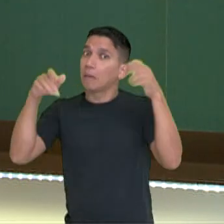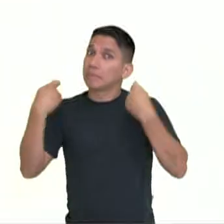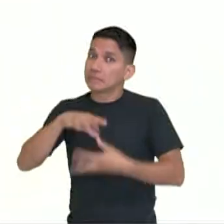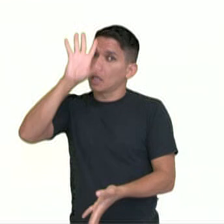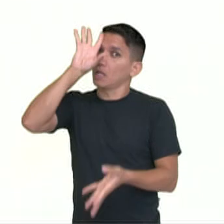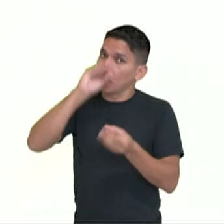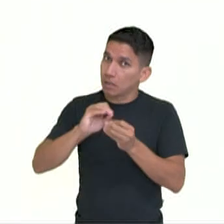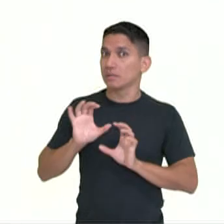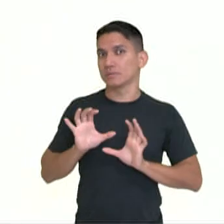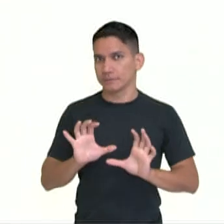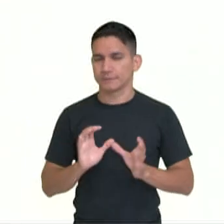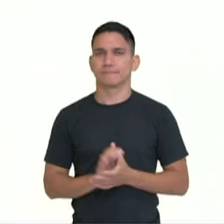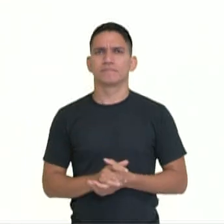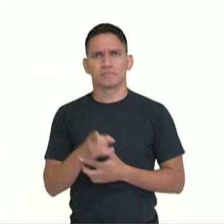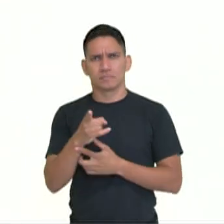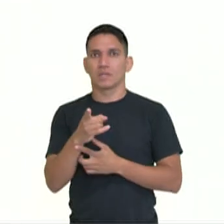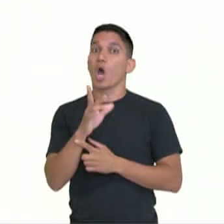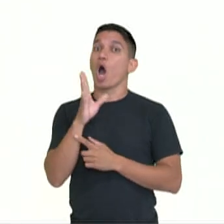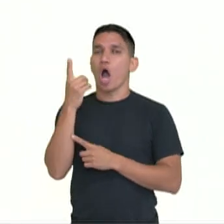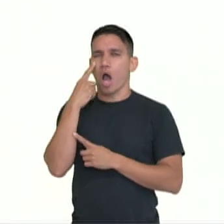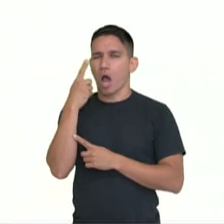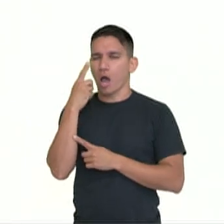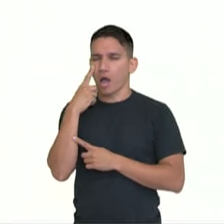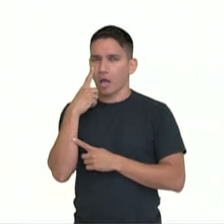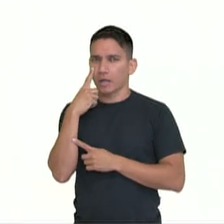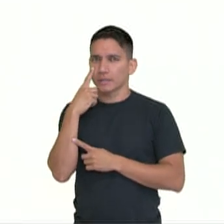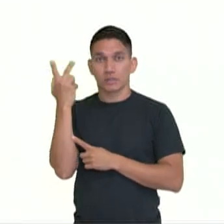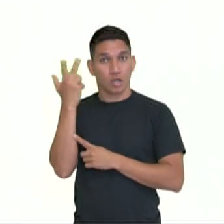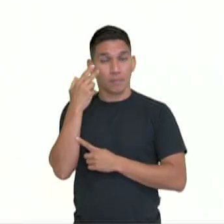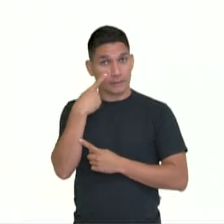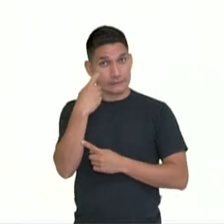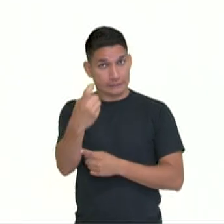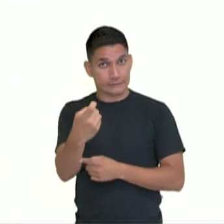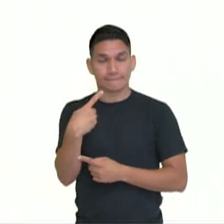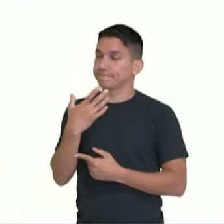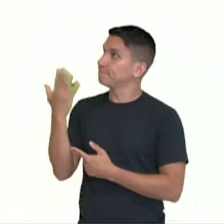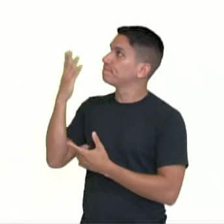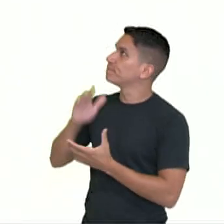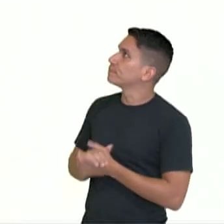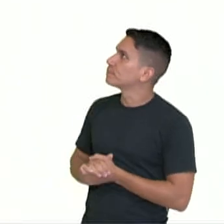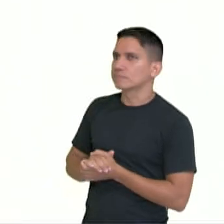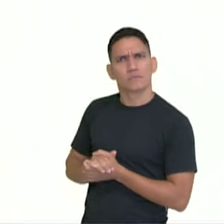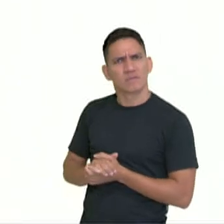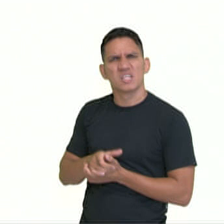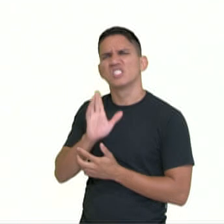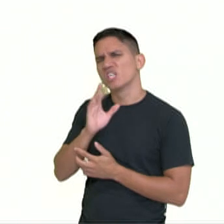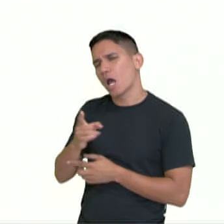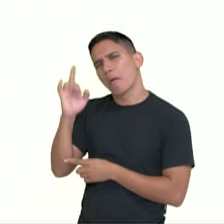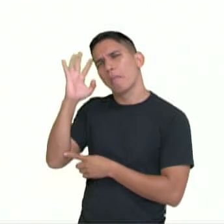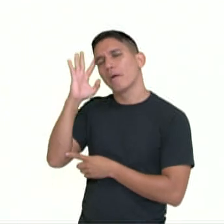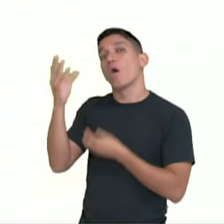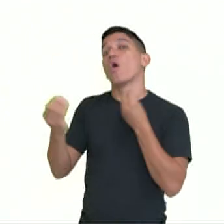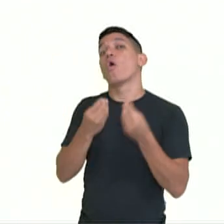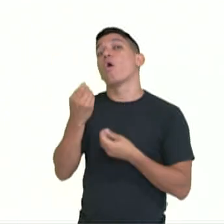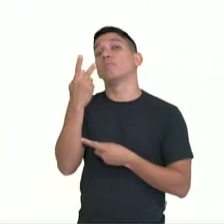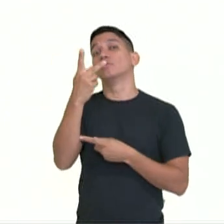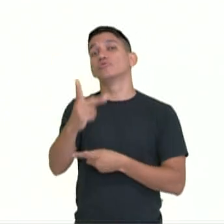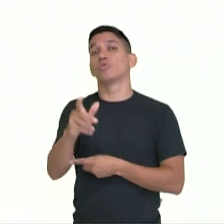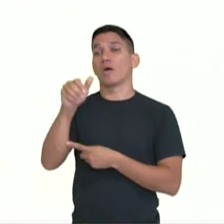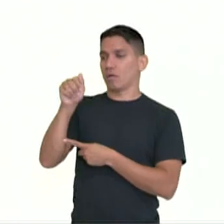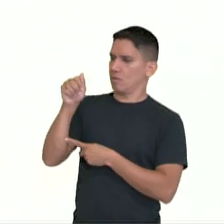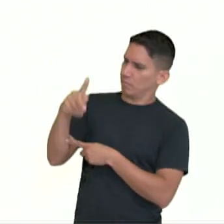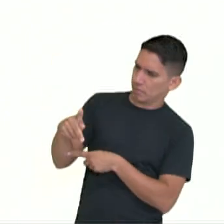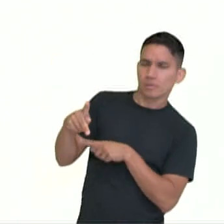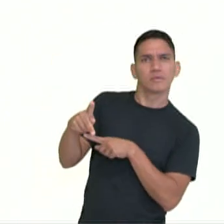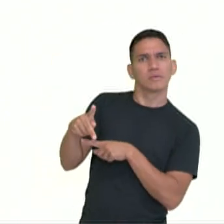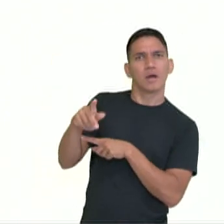bem isso. Agora, uma questão que é muito interessante você já pensou como vai ser sua